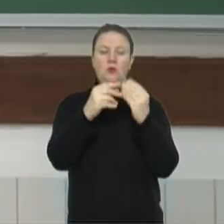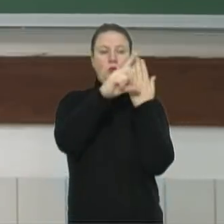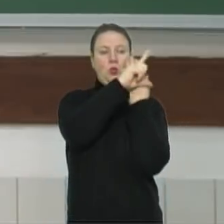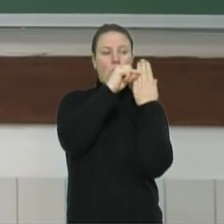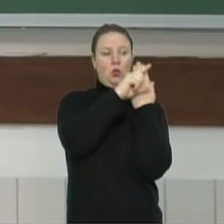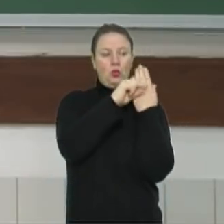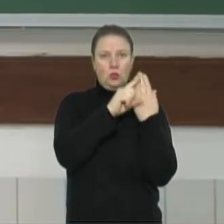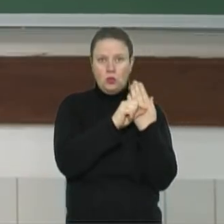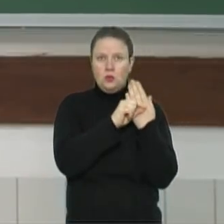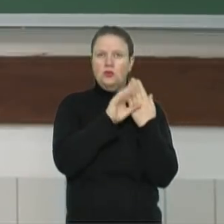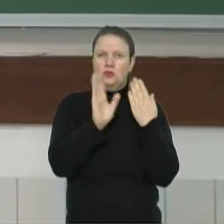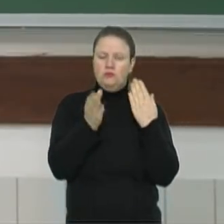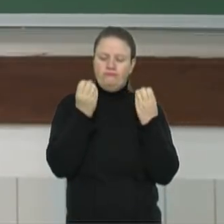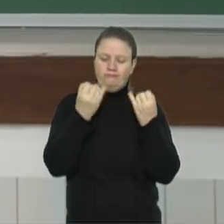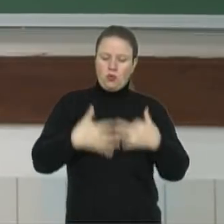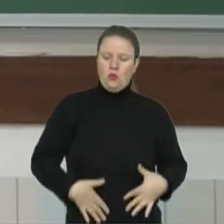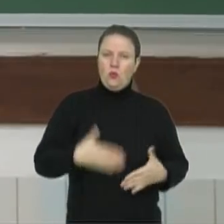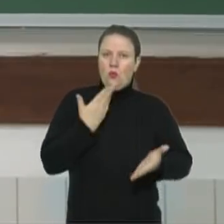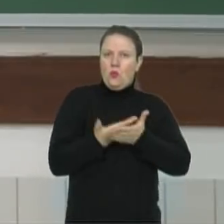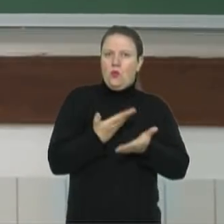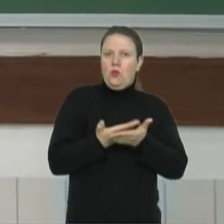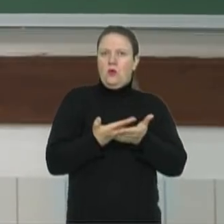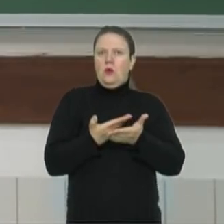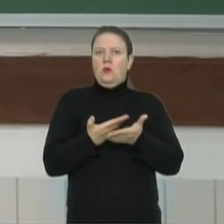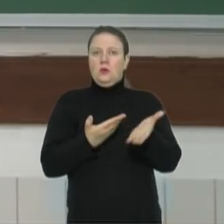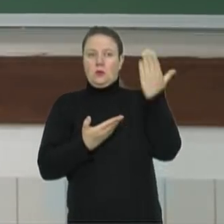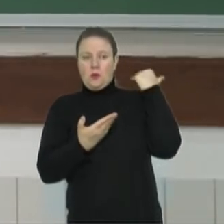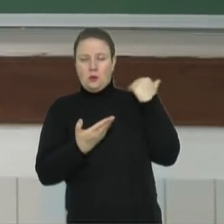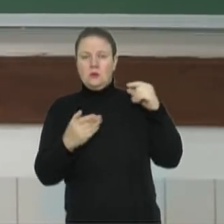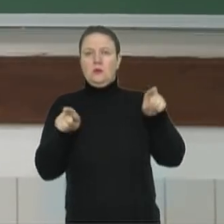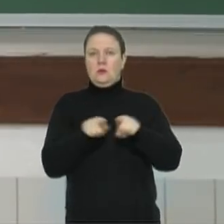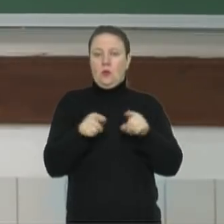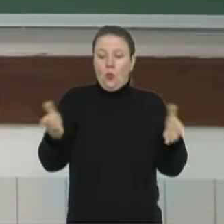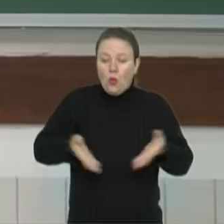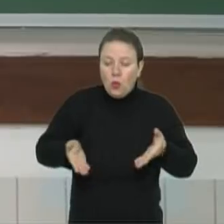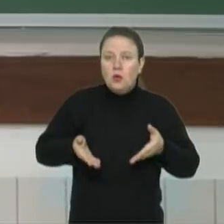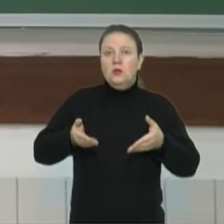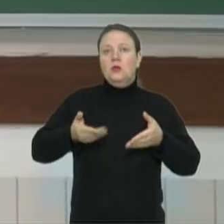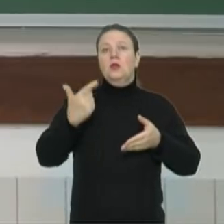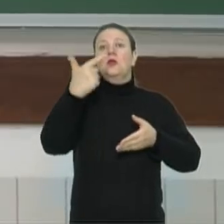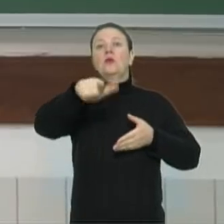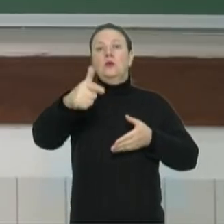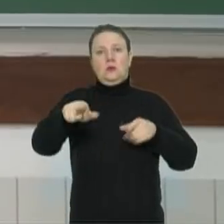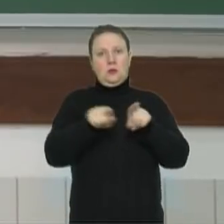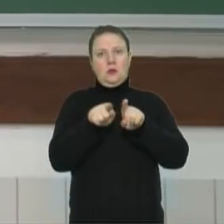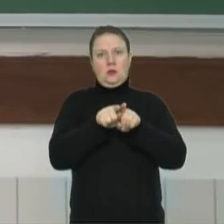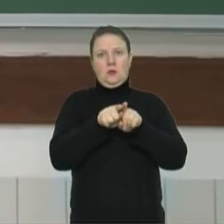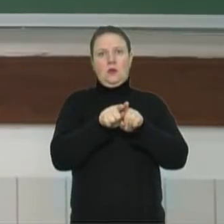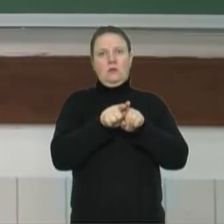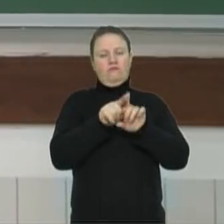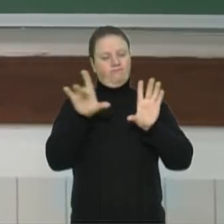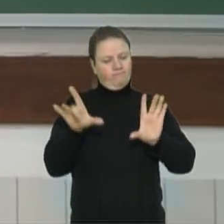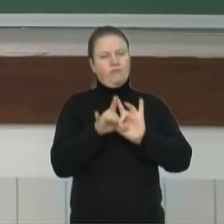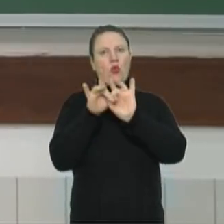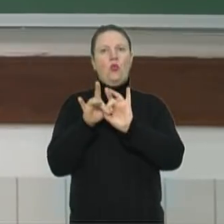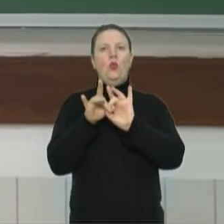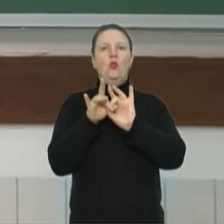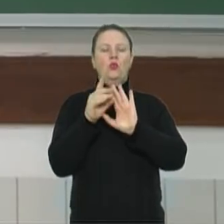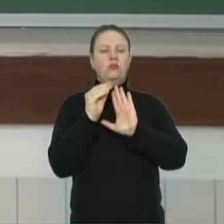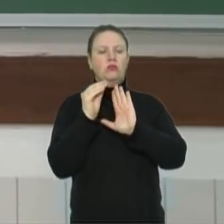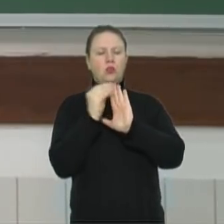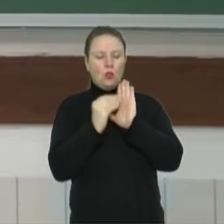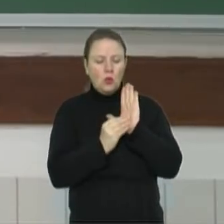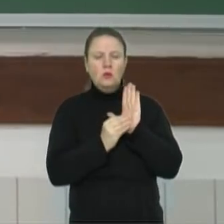trabalhamos na aula passada, os da aula de hoje e também da aula que vem, vão envolver esses conceitos aí, tá? E primeiro autor, ou